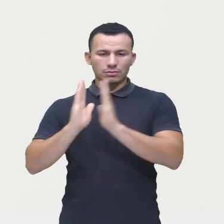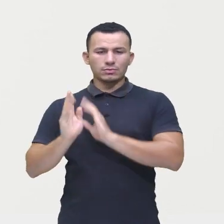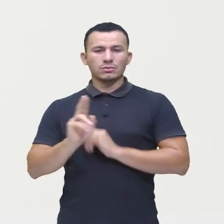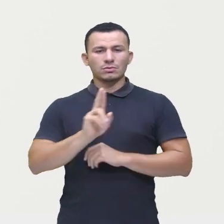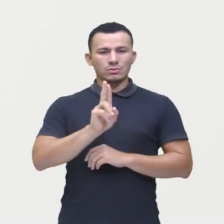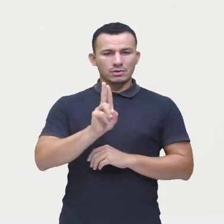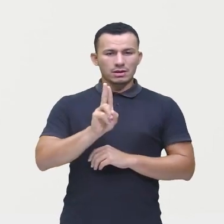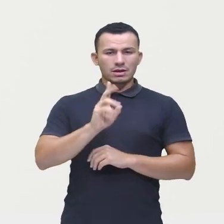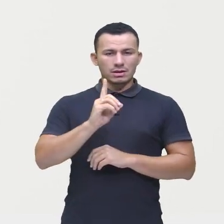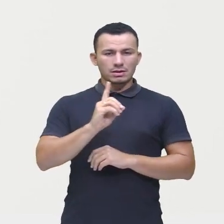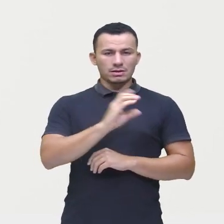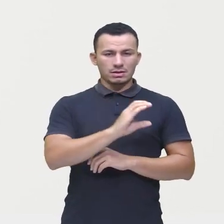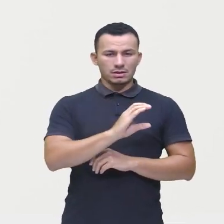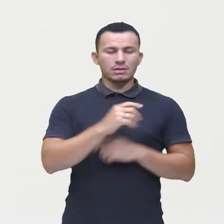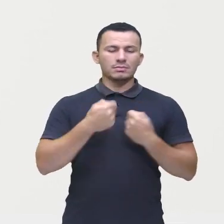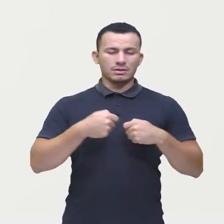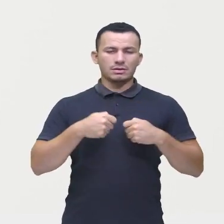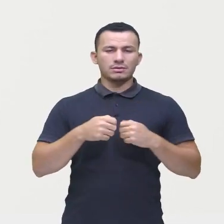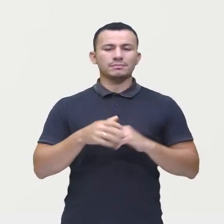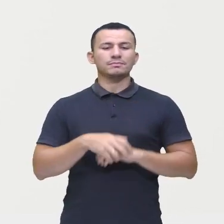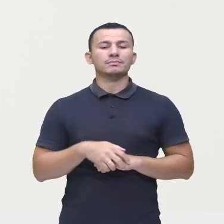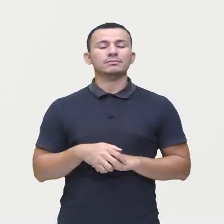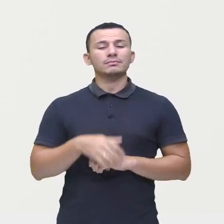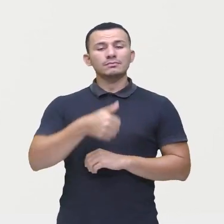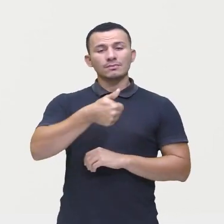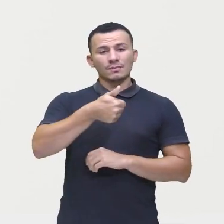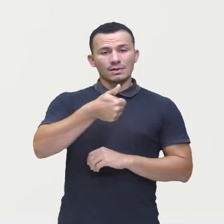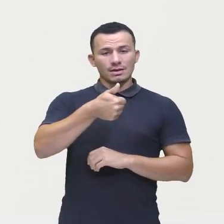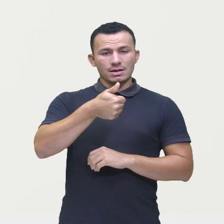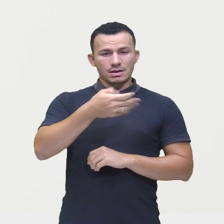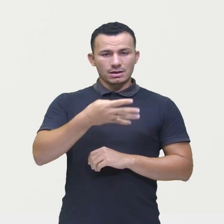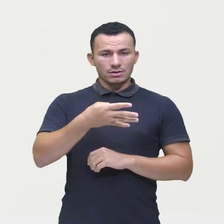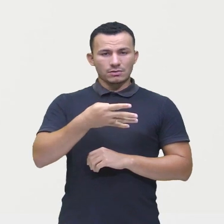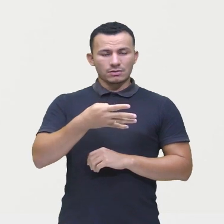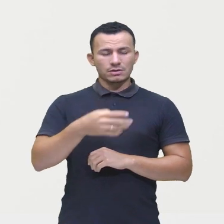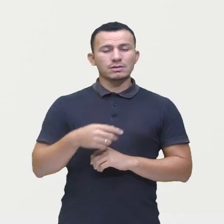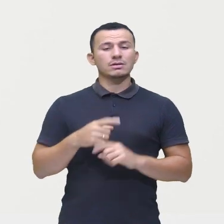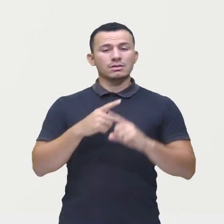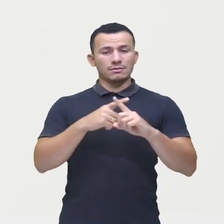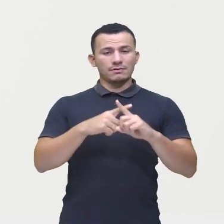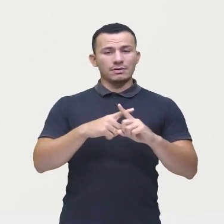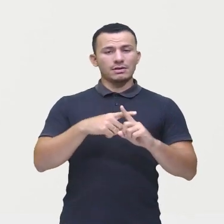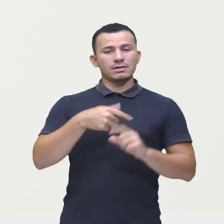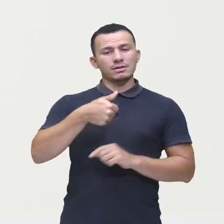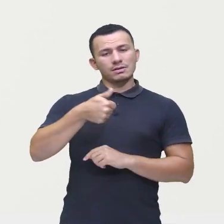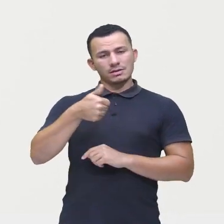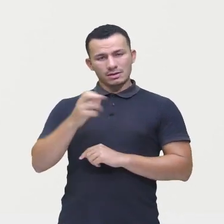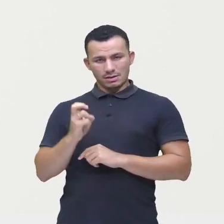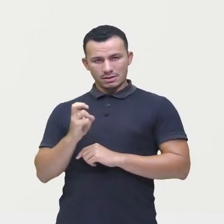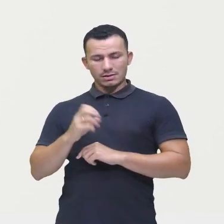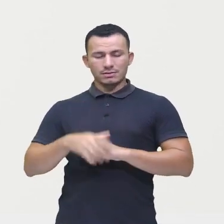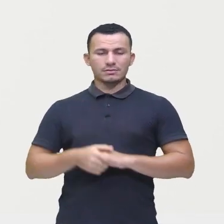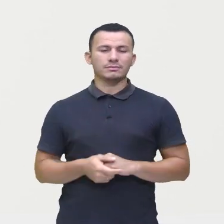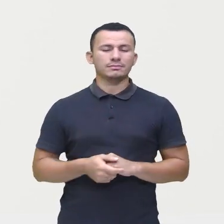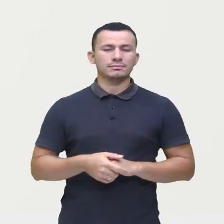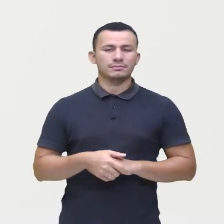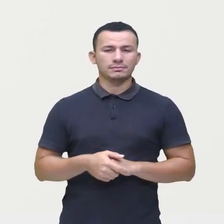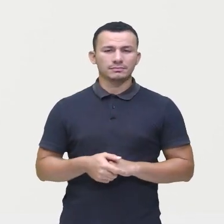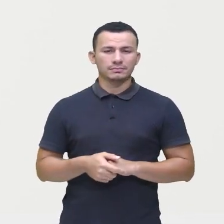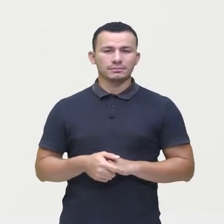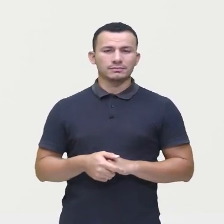dezenas, vezes 15. Muito bem, vamos fazer essa conta aí. 14 vezes